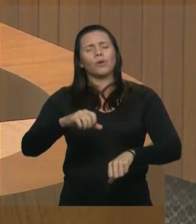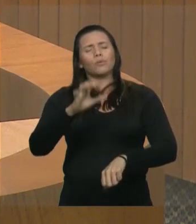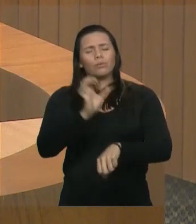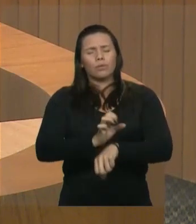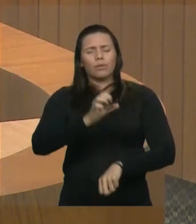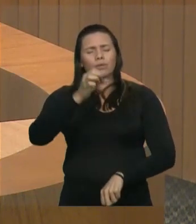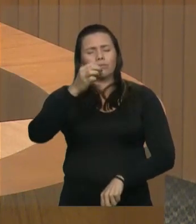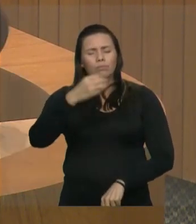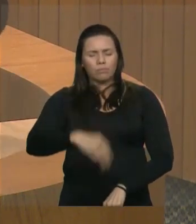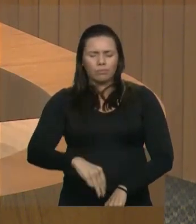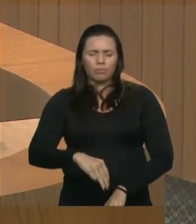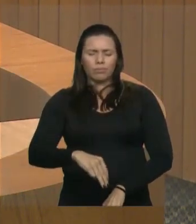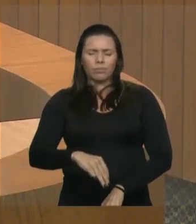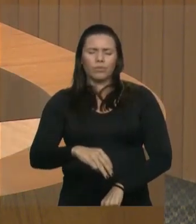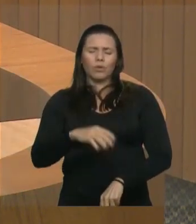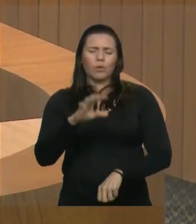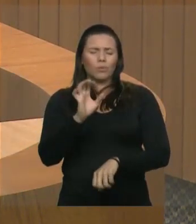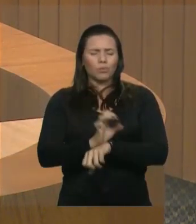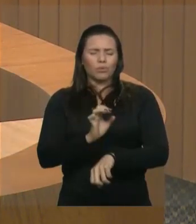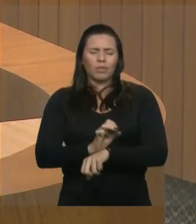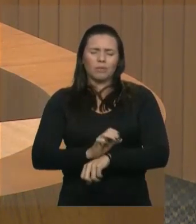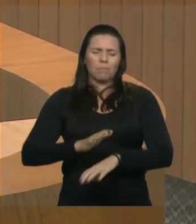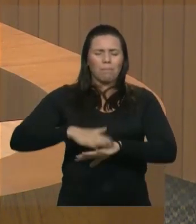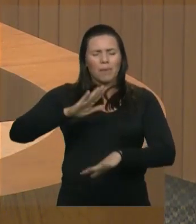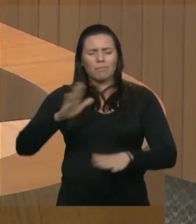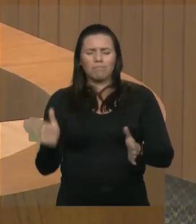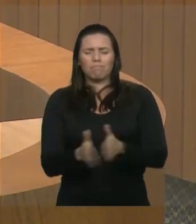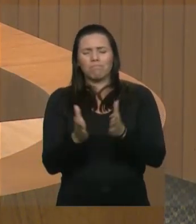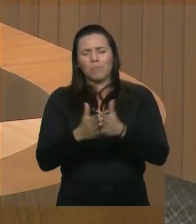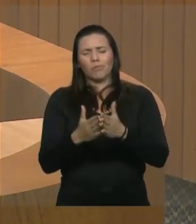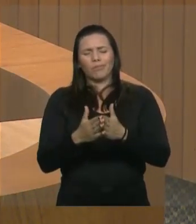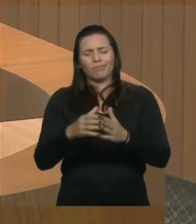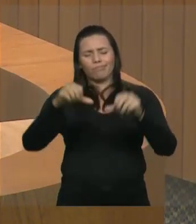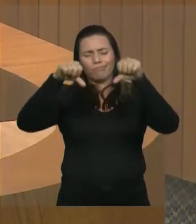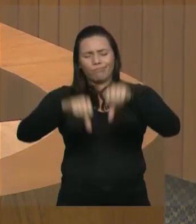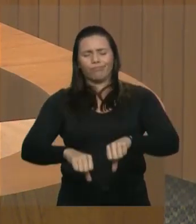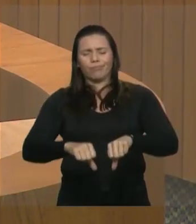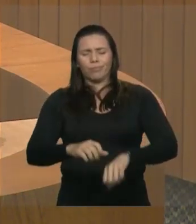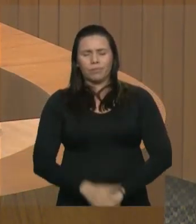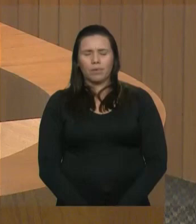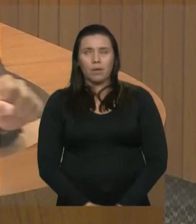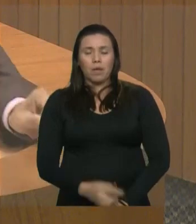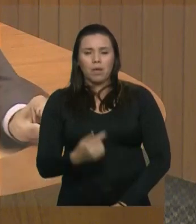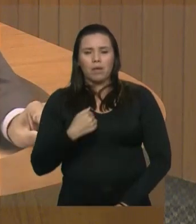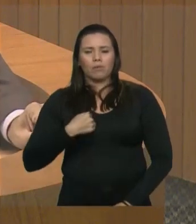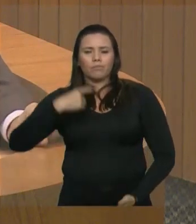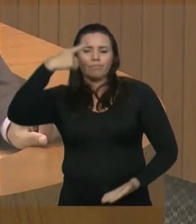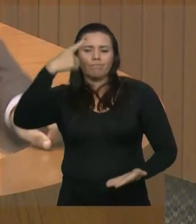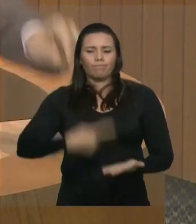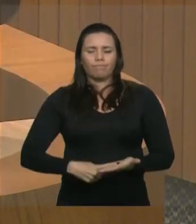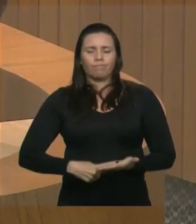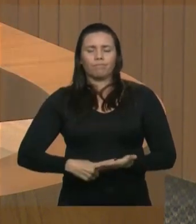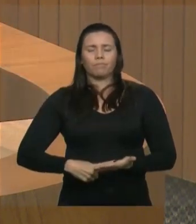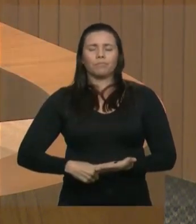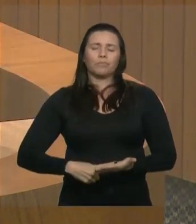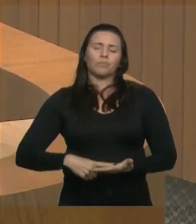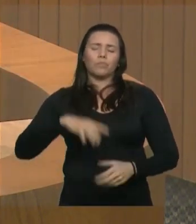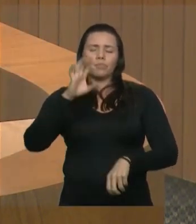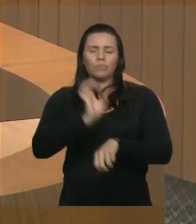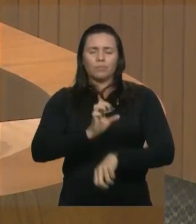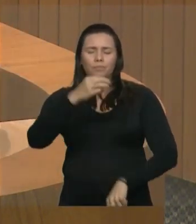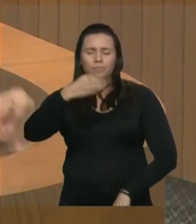da federação. Vou finalizar, e vou finalizar reafirmando o meu compromisso com o estado do Maranhão. Vou